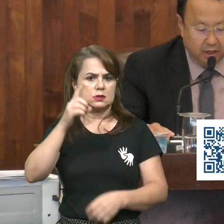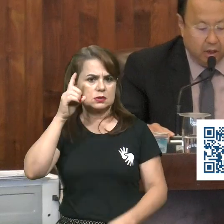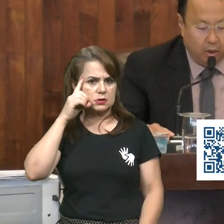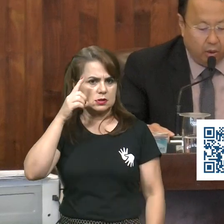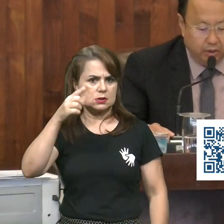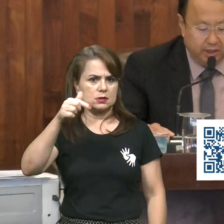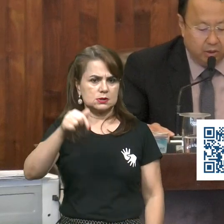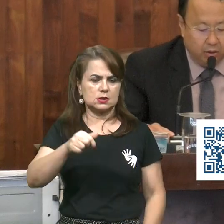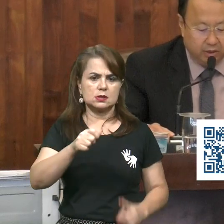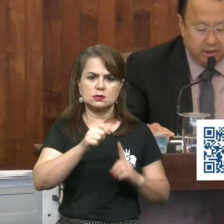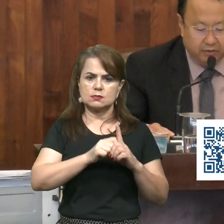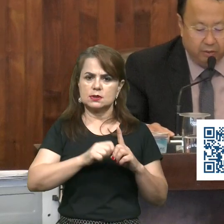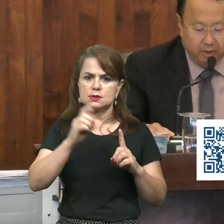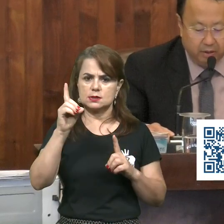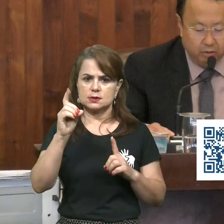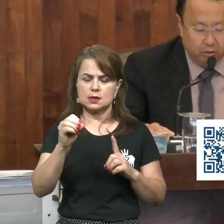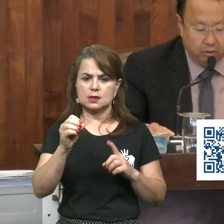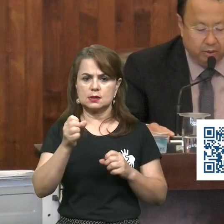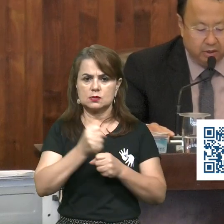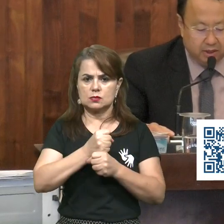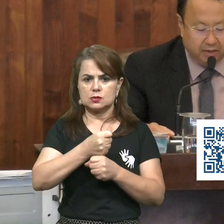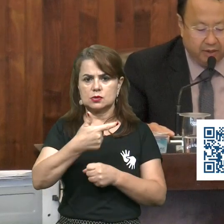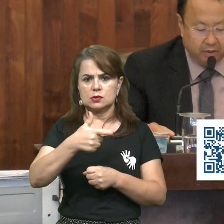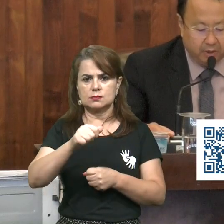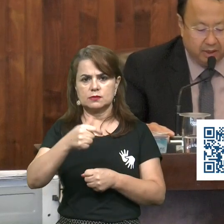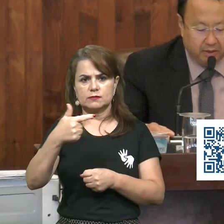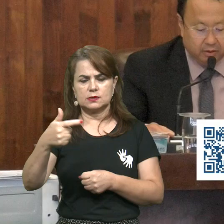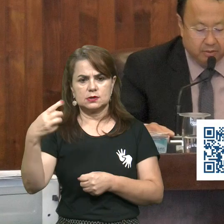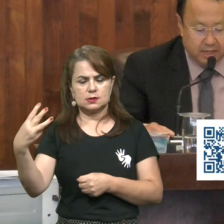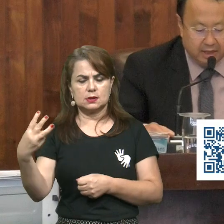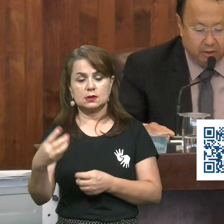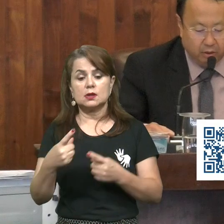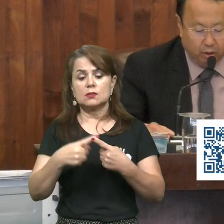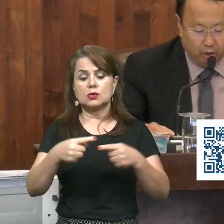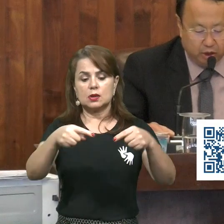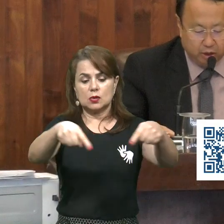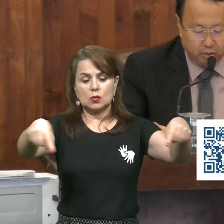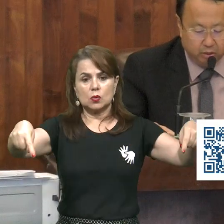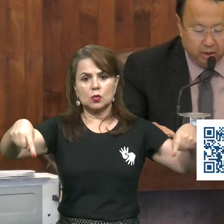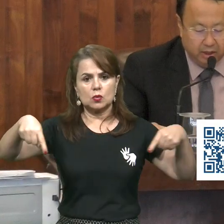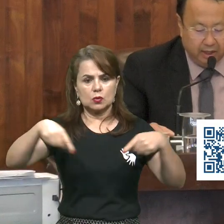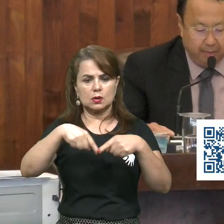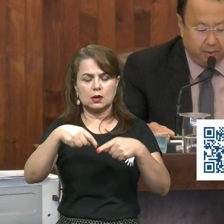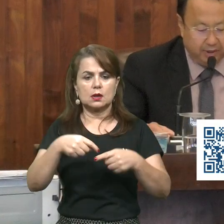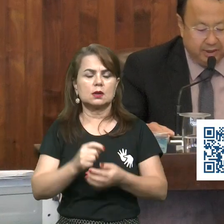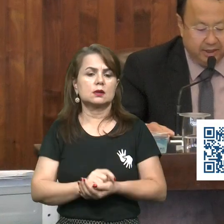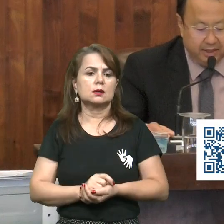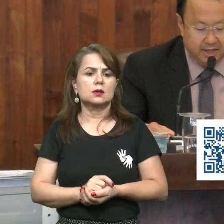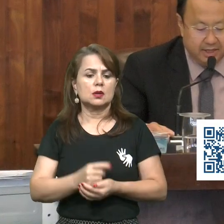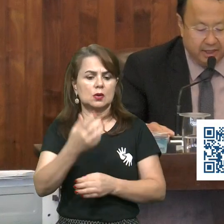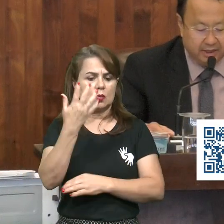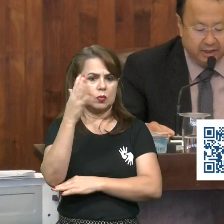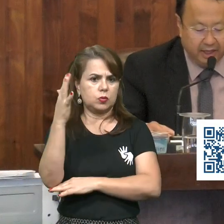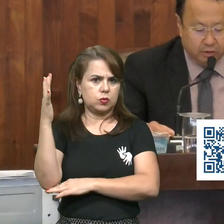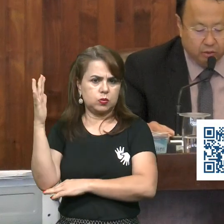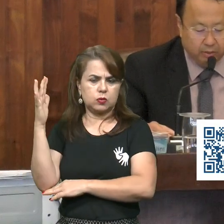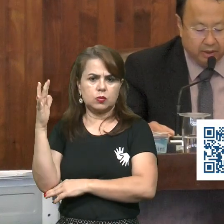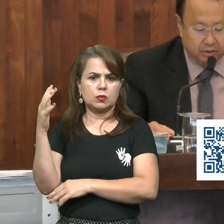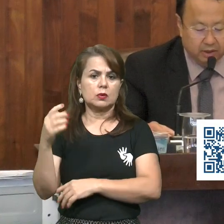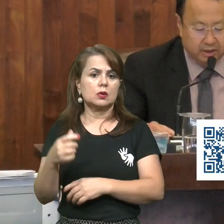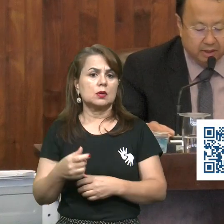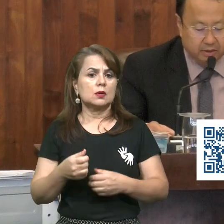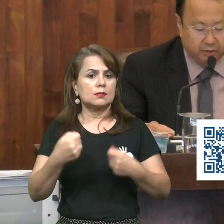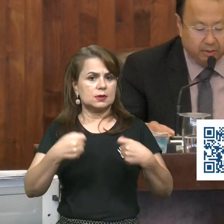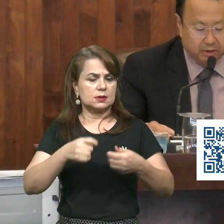7/10/2023, onde se encontra em desenvolvimento um condomínio de elevado padrão denominado ecológico. Na hipótese de inexistência de tais